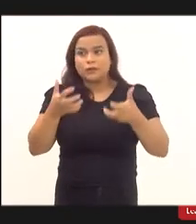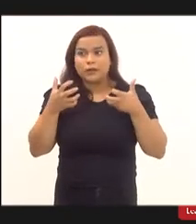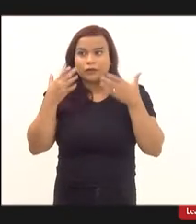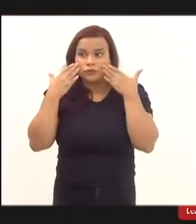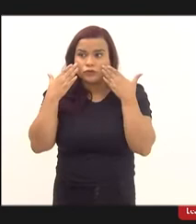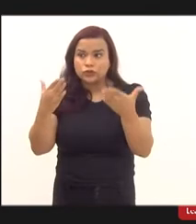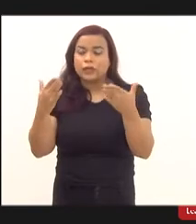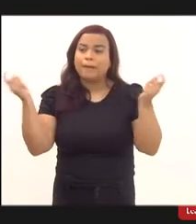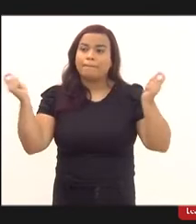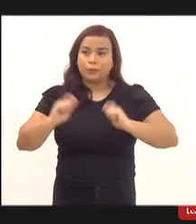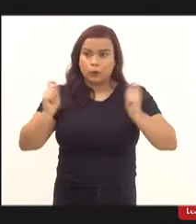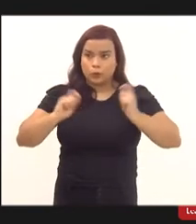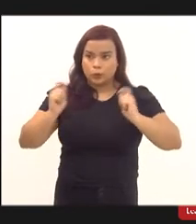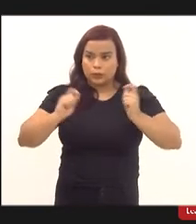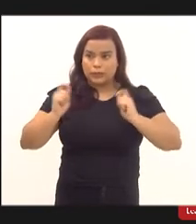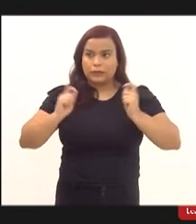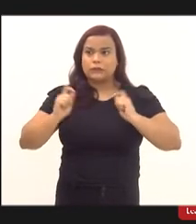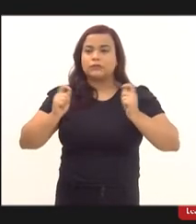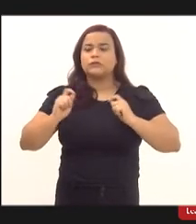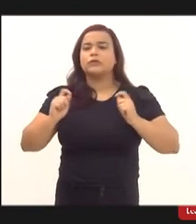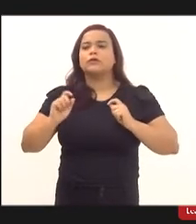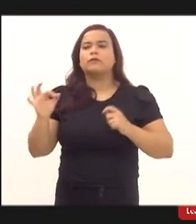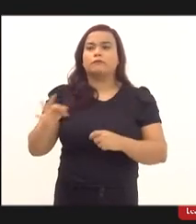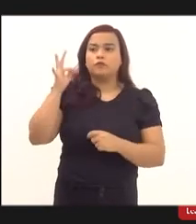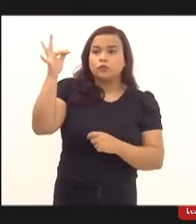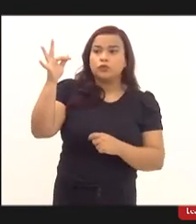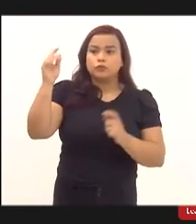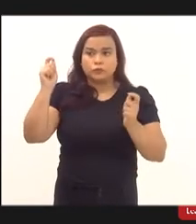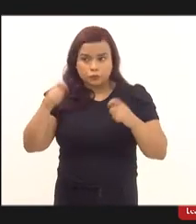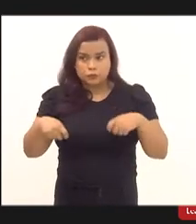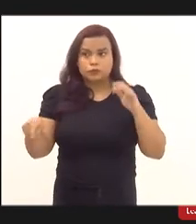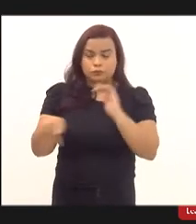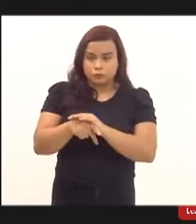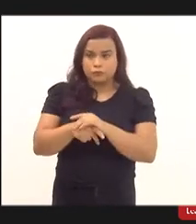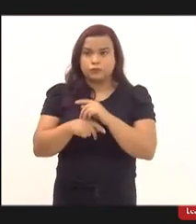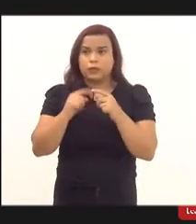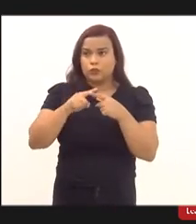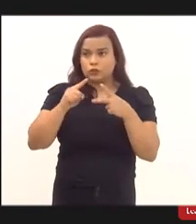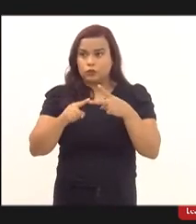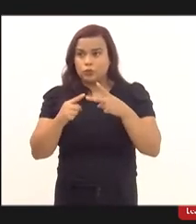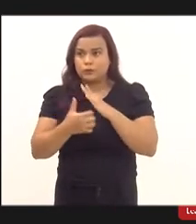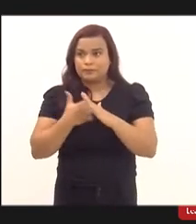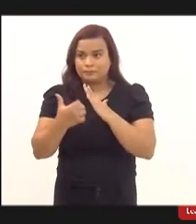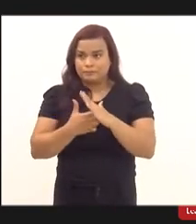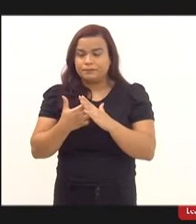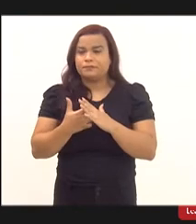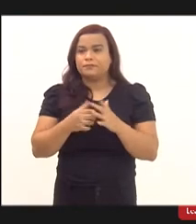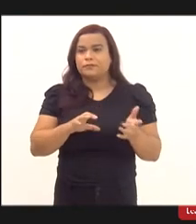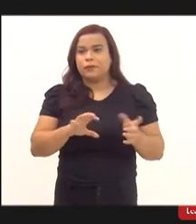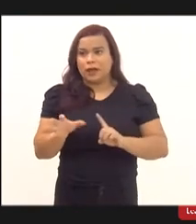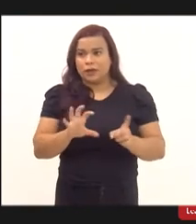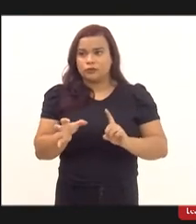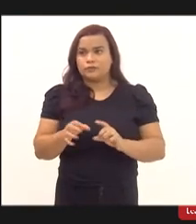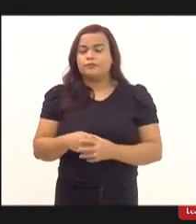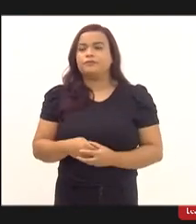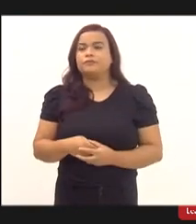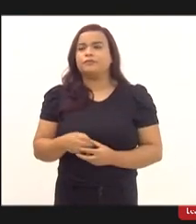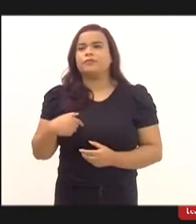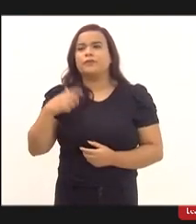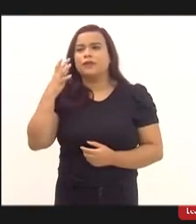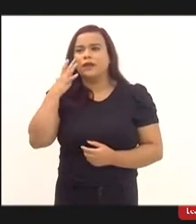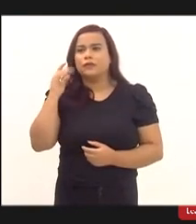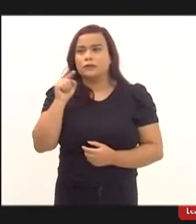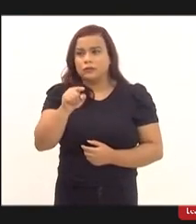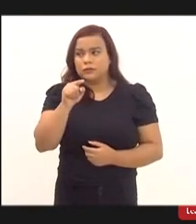potencial disso tudo dessas duas emissoras Eu acho que isso é que